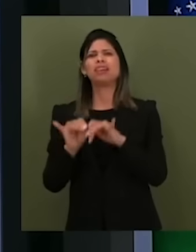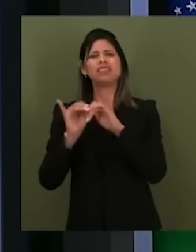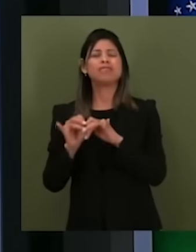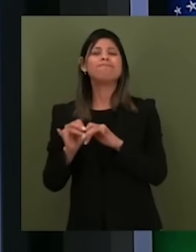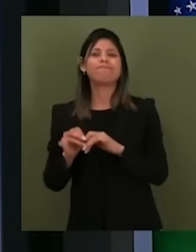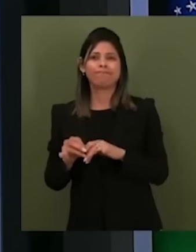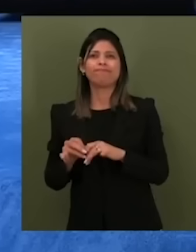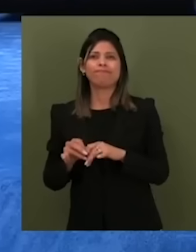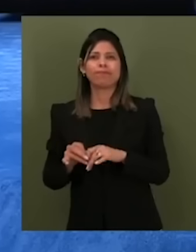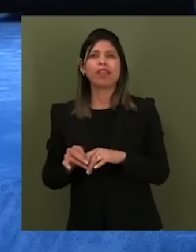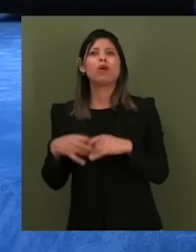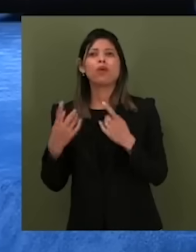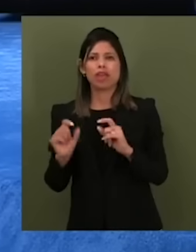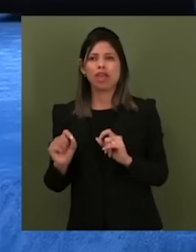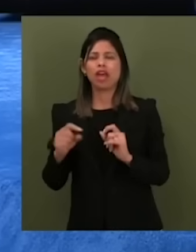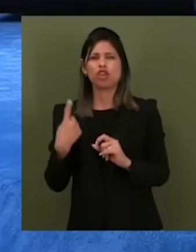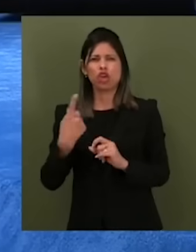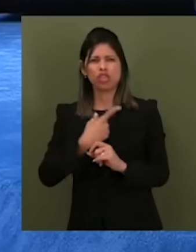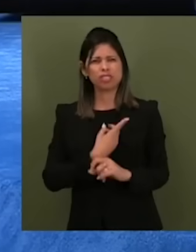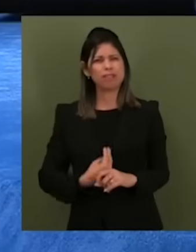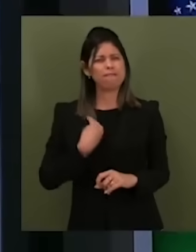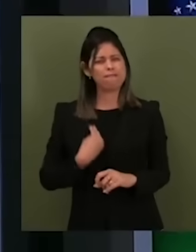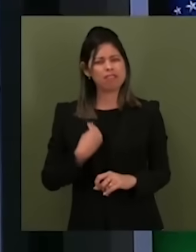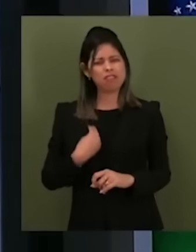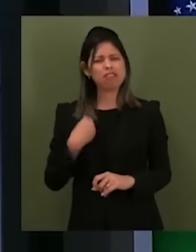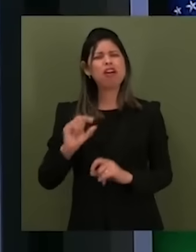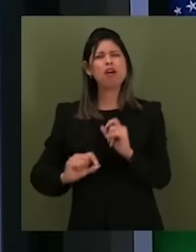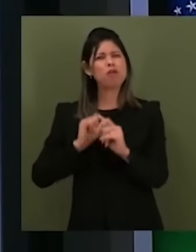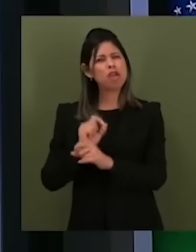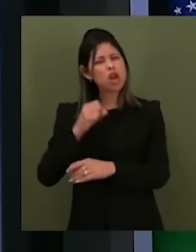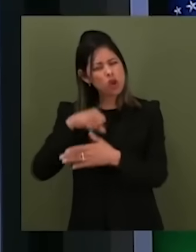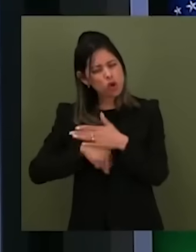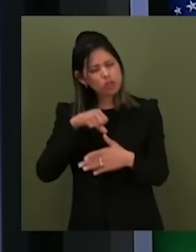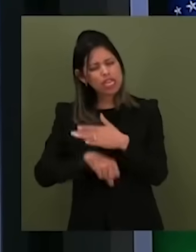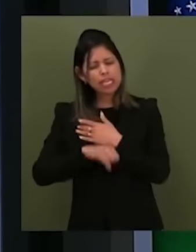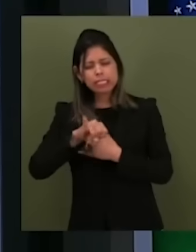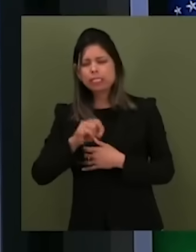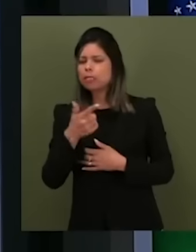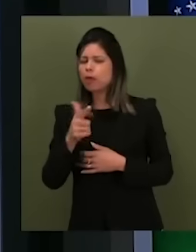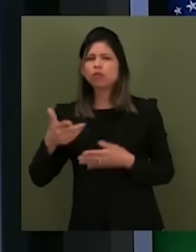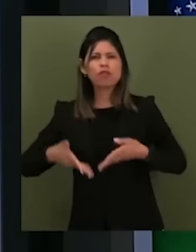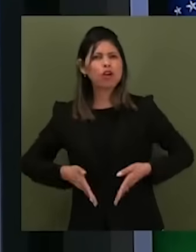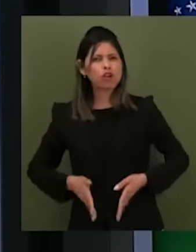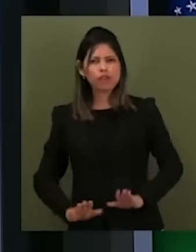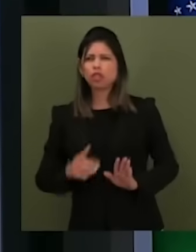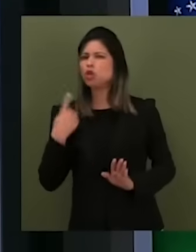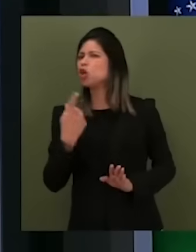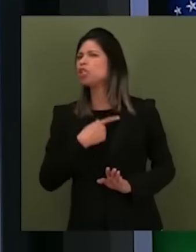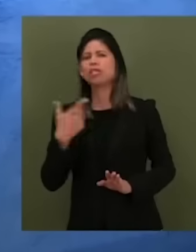Penduricalho! A nossa luta é a da vida. Sem a vida, sem o nascituro, nós não estaríamos